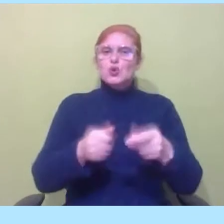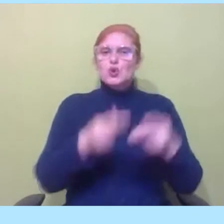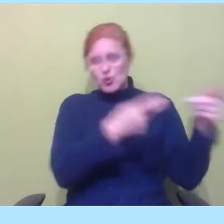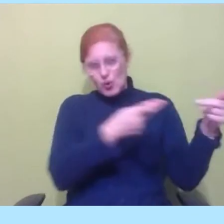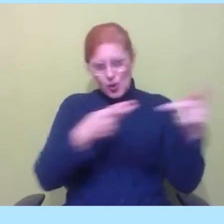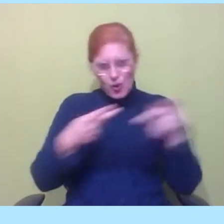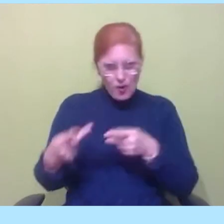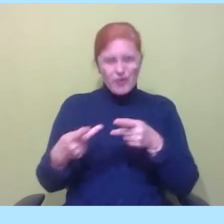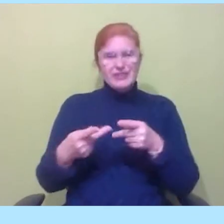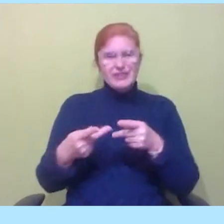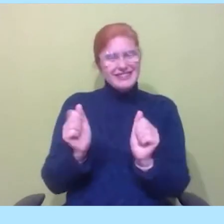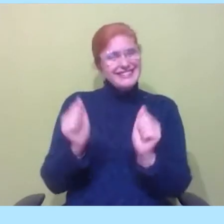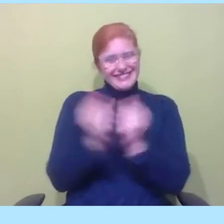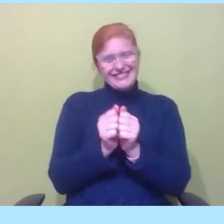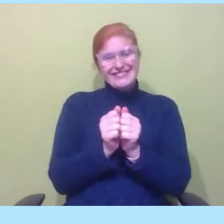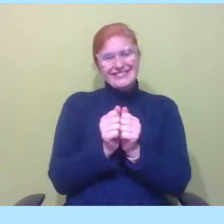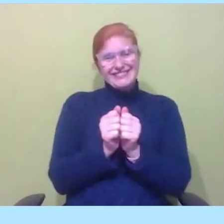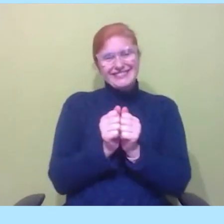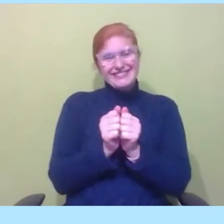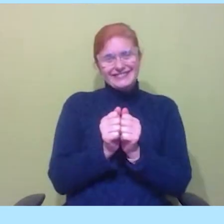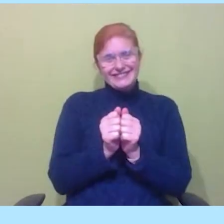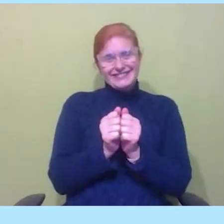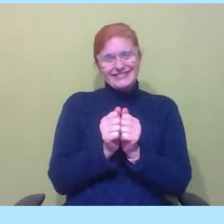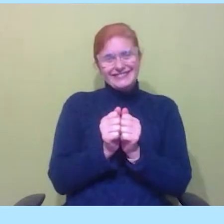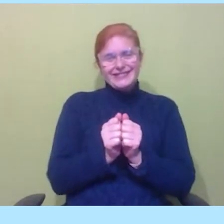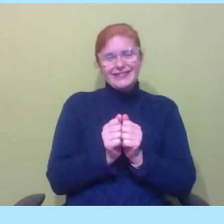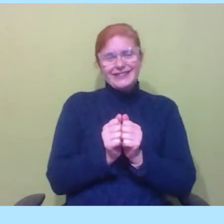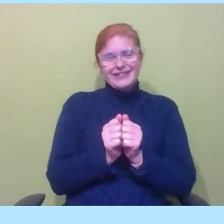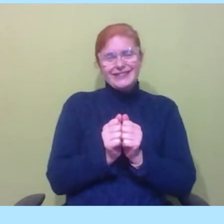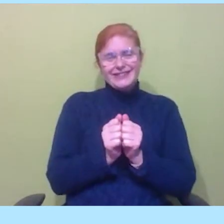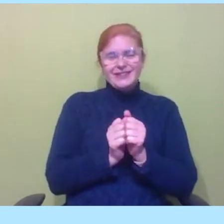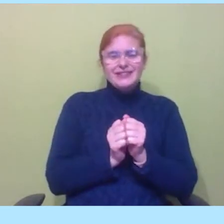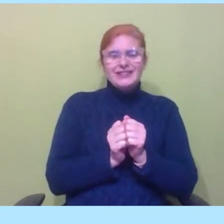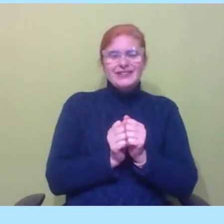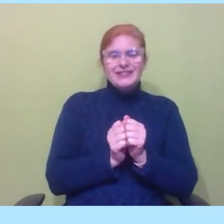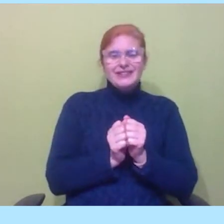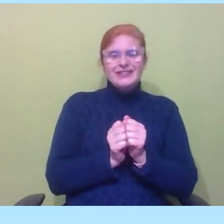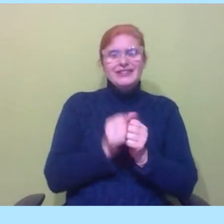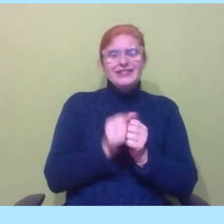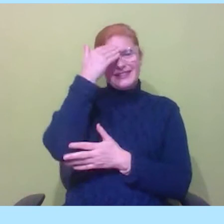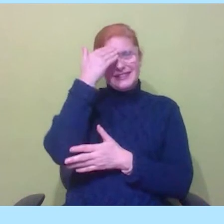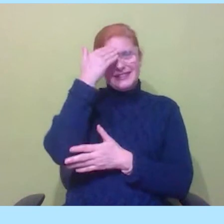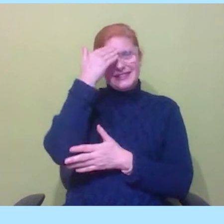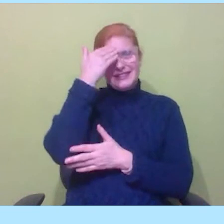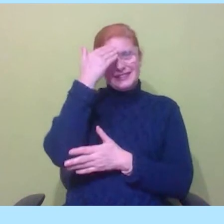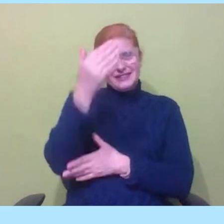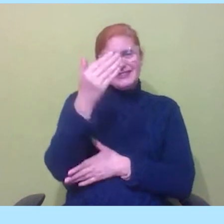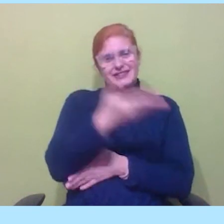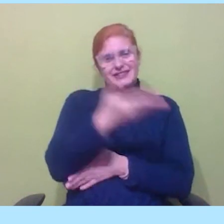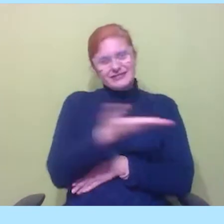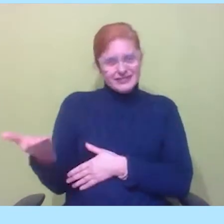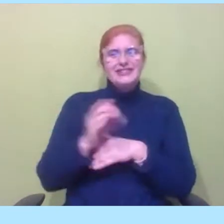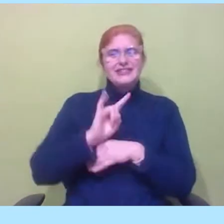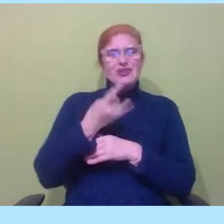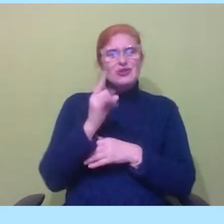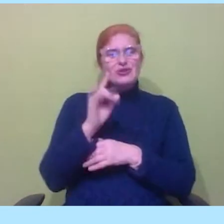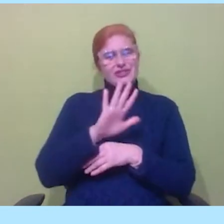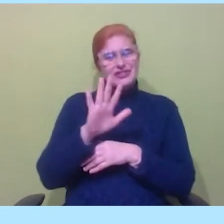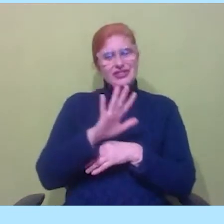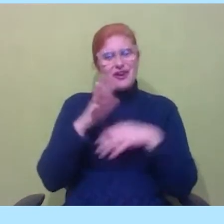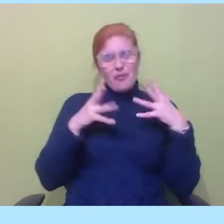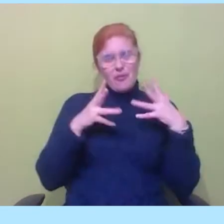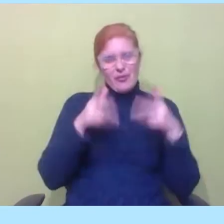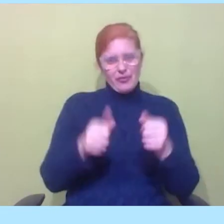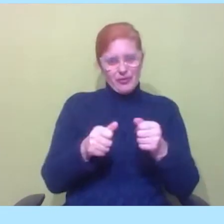se juntar nisso. Agradeço vocês, deixo vocês para dizerem um último tchau aí para todo mundo, né? Muito